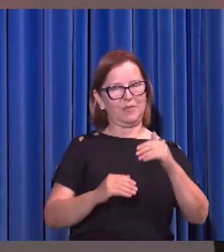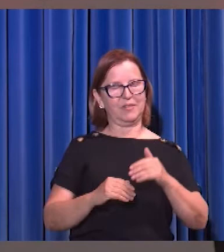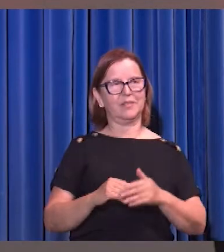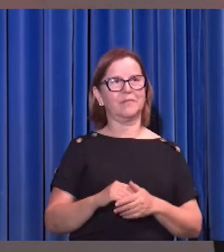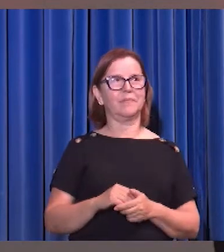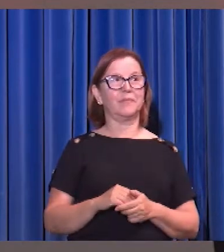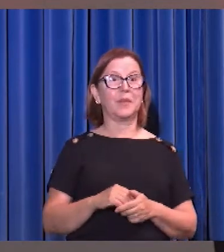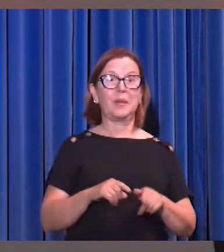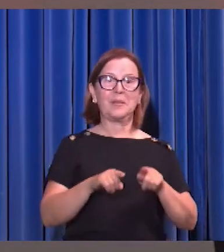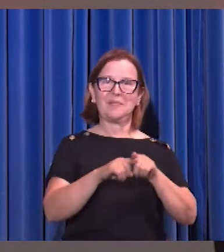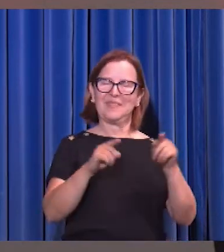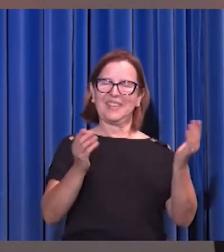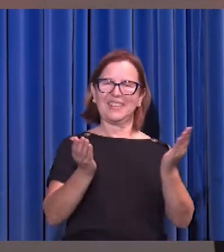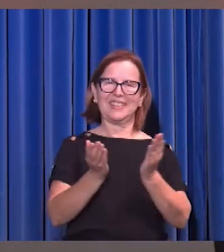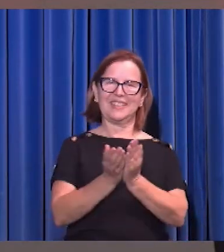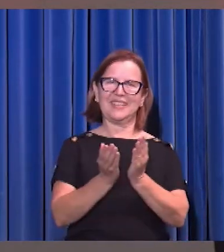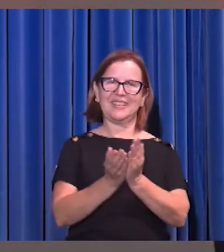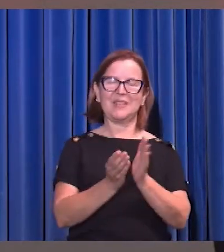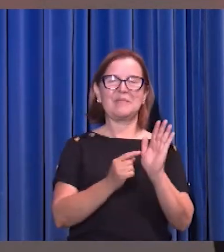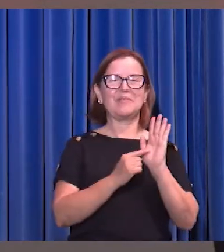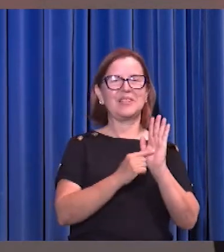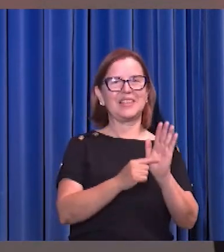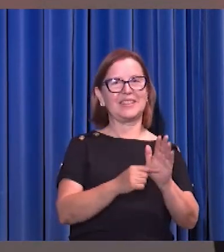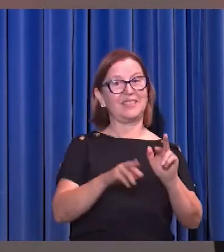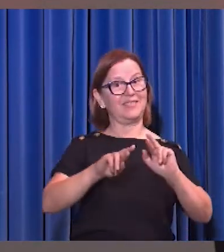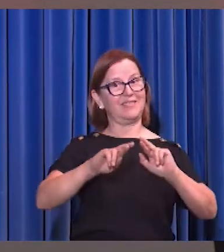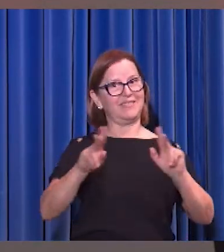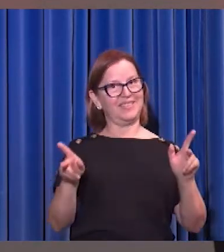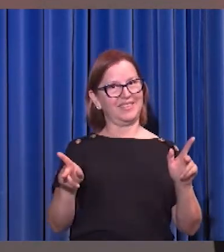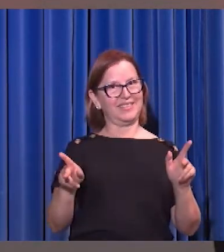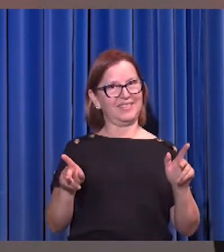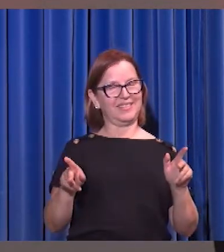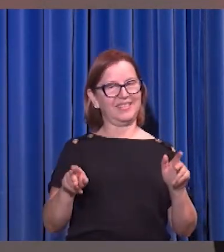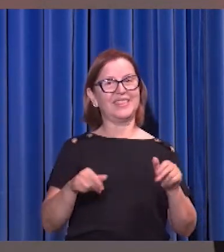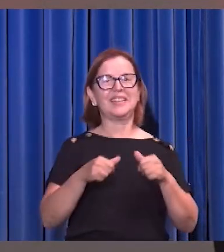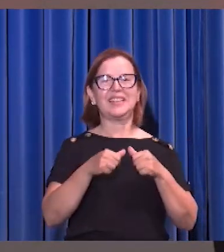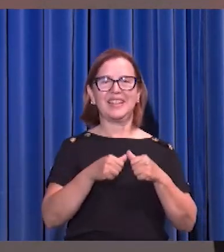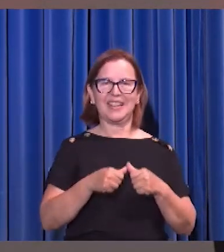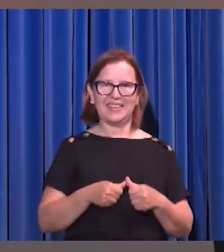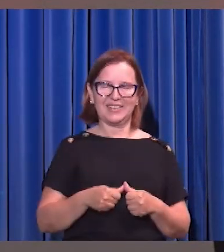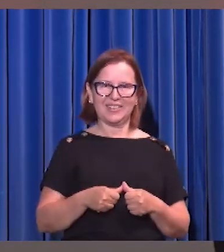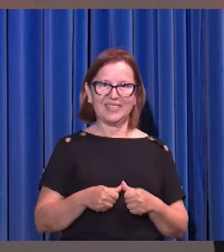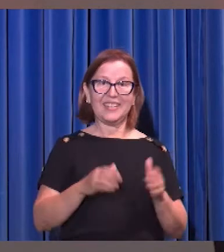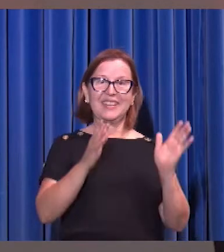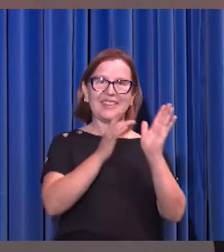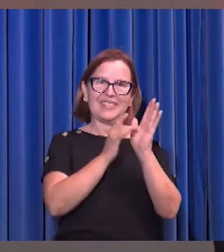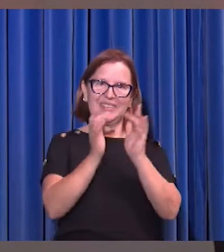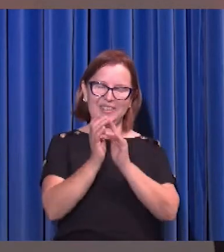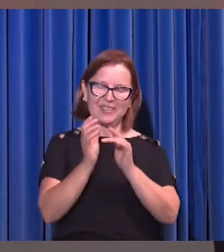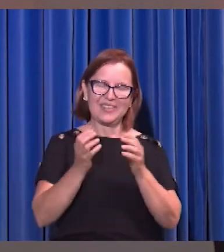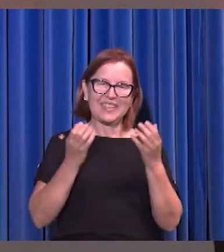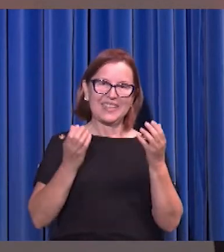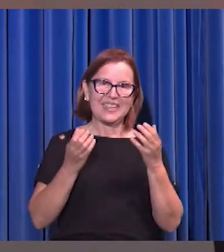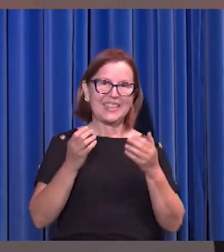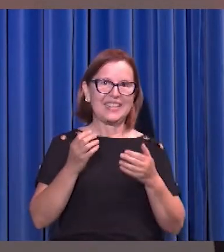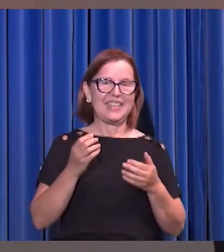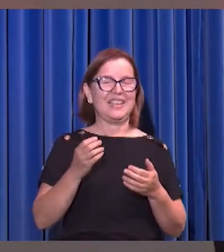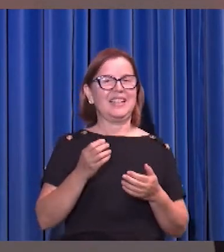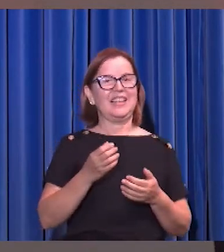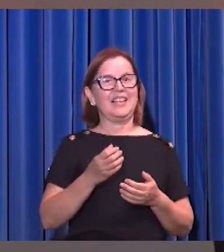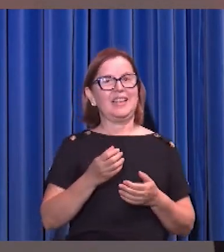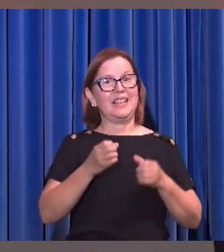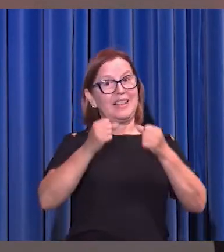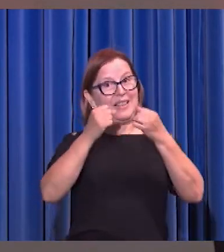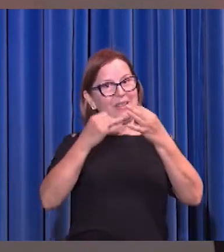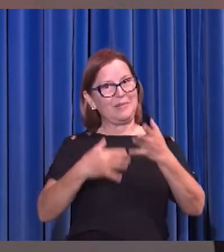justificado. Mas o cristianismo vai mostrar uma outra coisa, e é exatamente isso que Jesus está tentando explicar para Nicodemos.